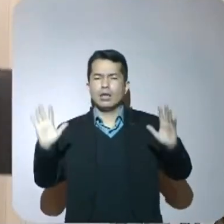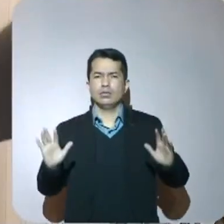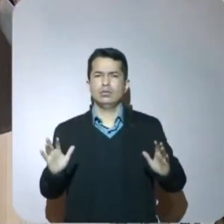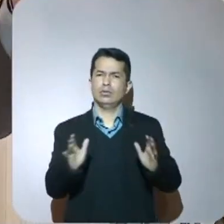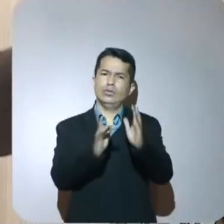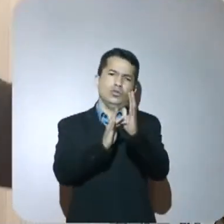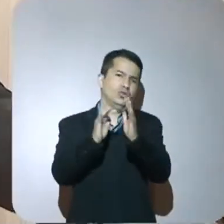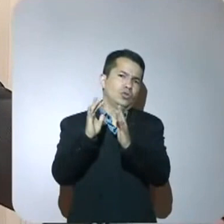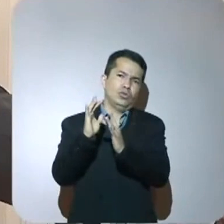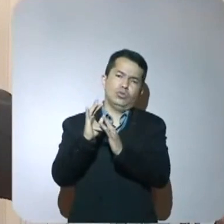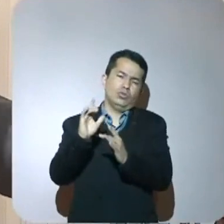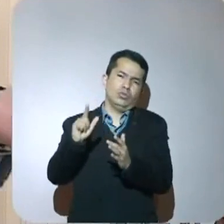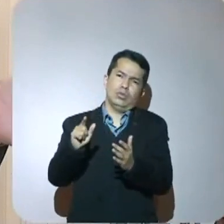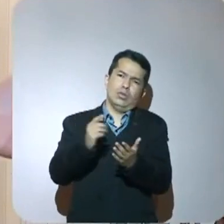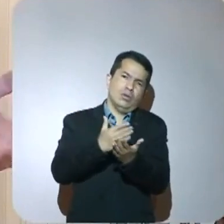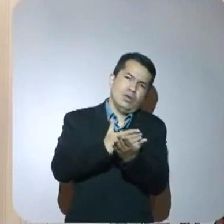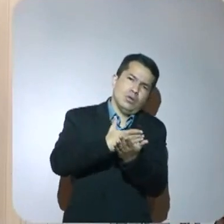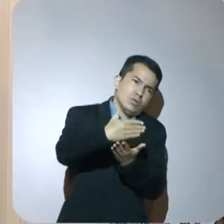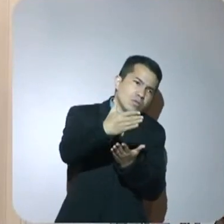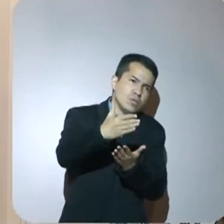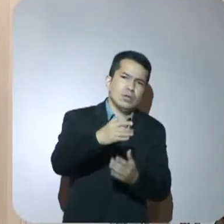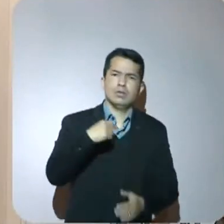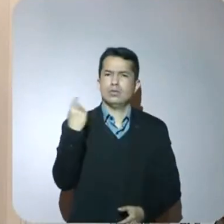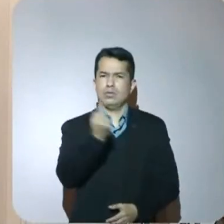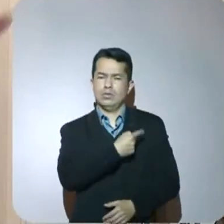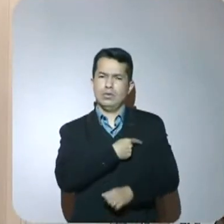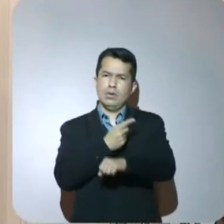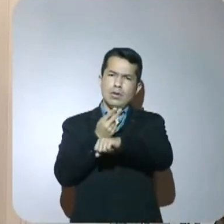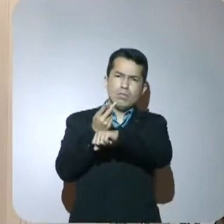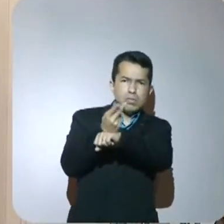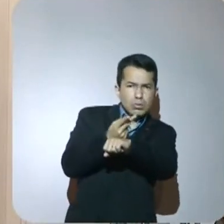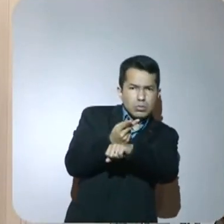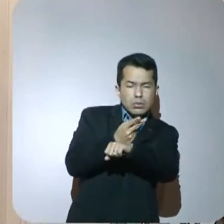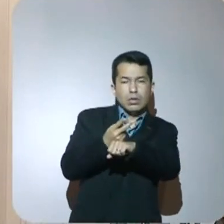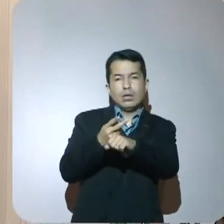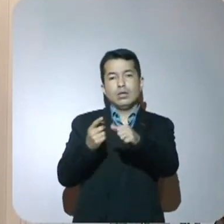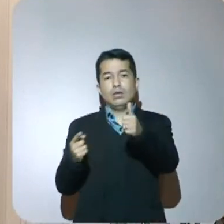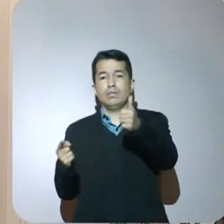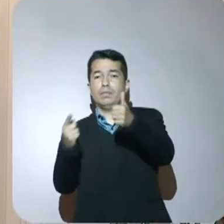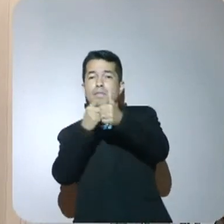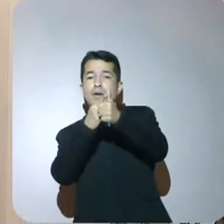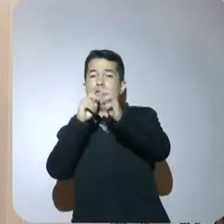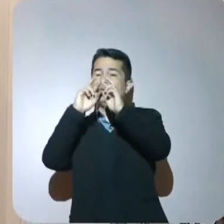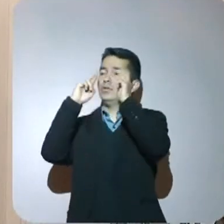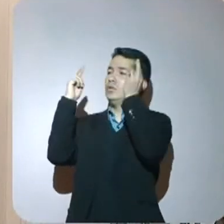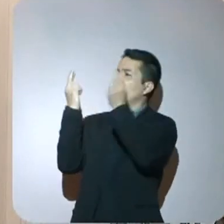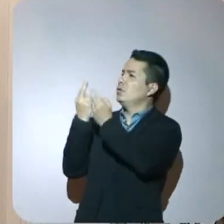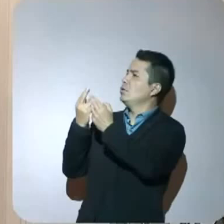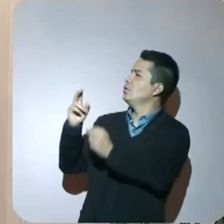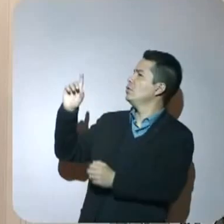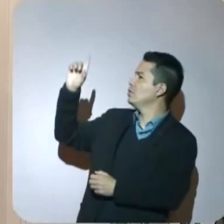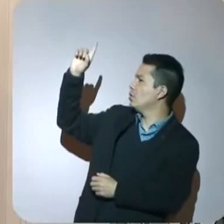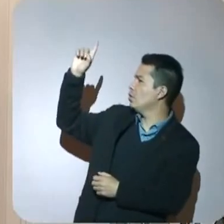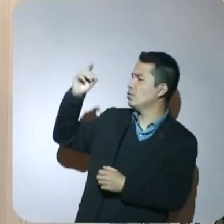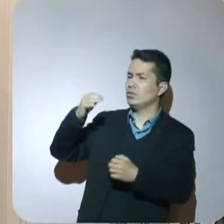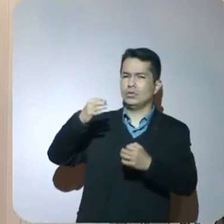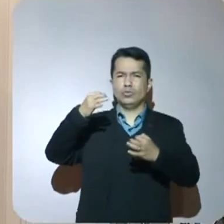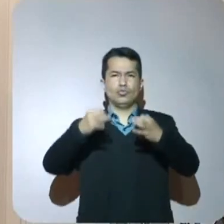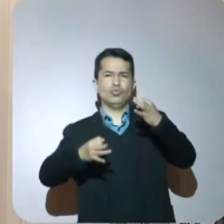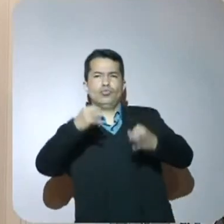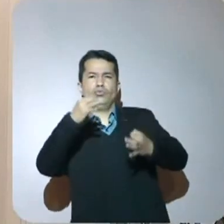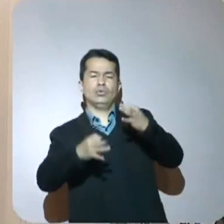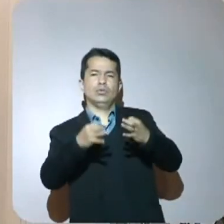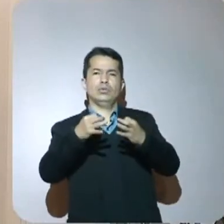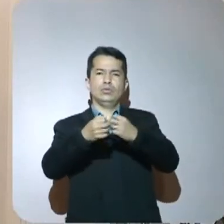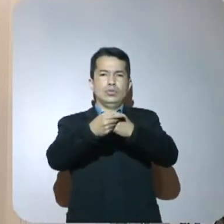princípio. Diz, buscai primeiro o reino de Deus e sua justiça e todas as coisas vos serão acrescentadas. Mas quando a gente olha para a história da